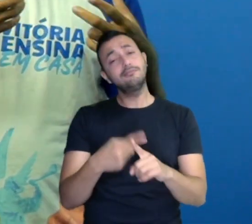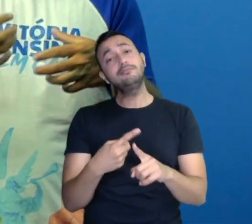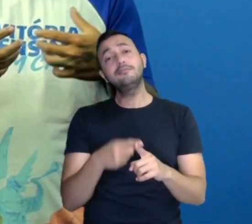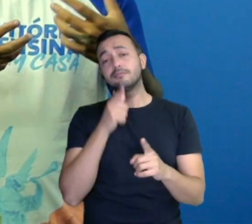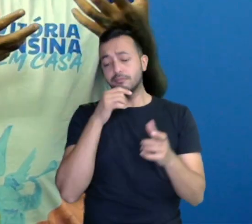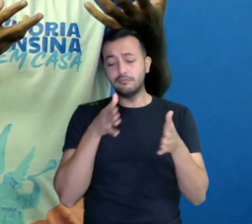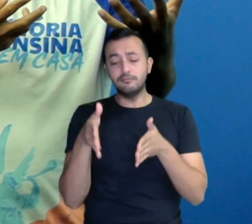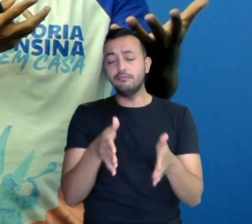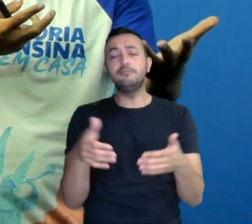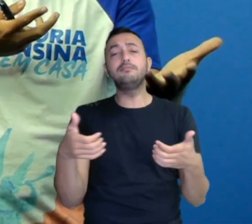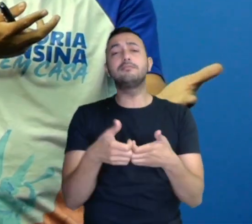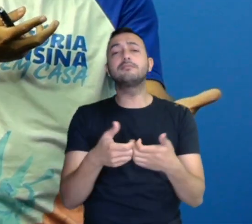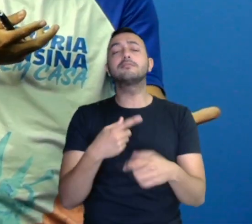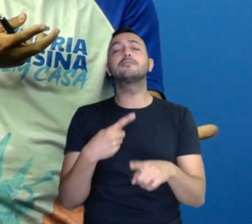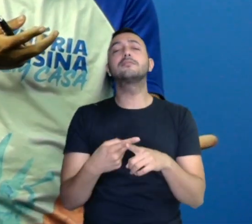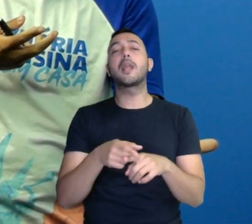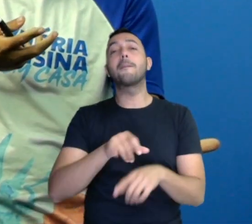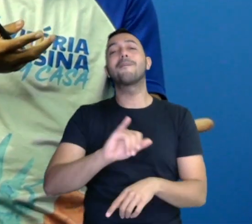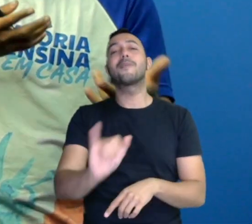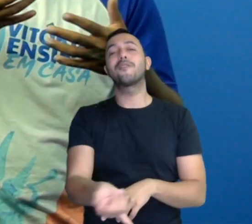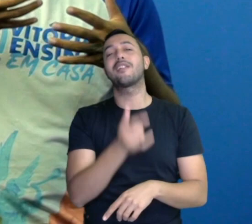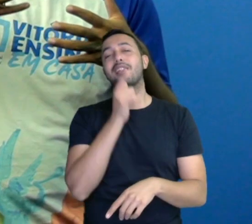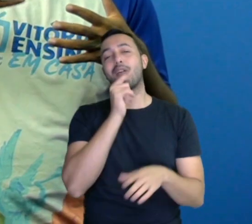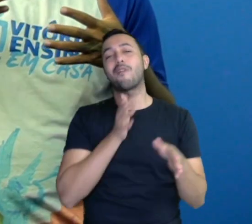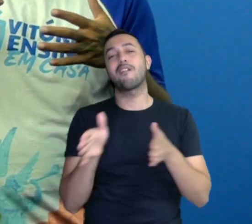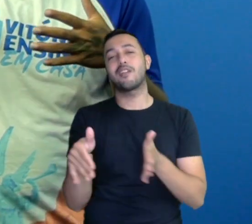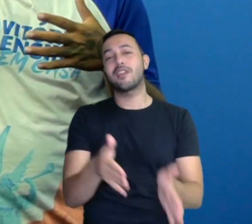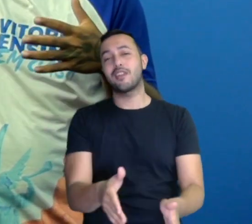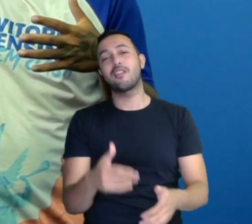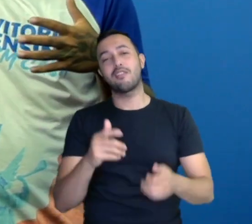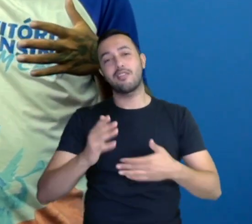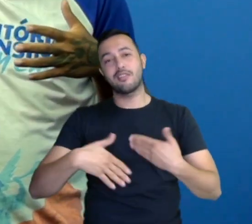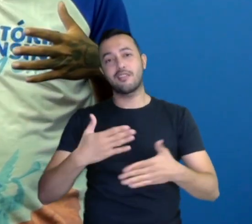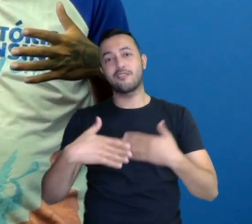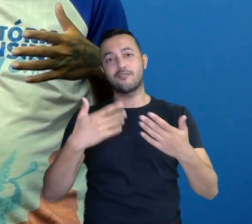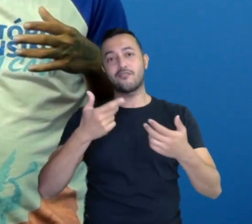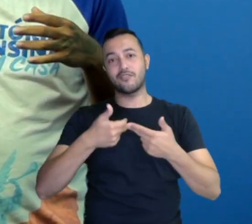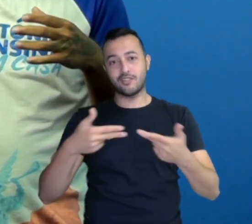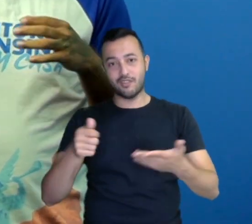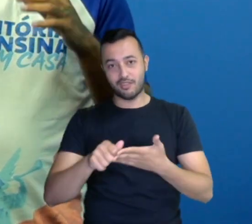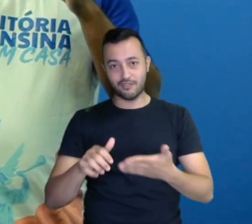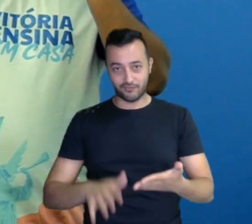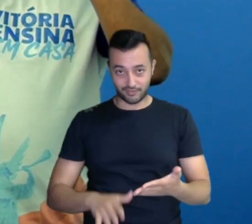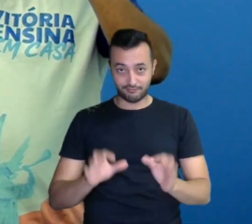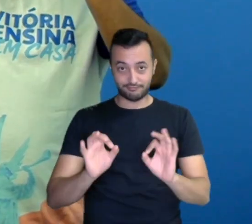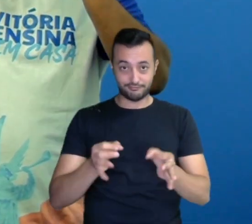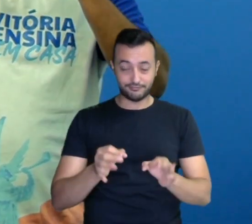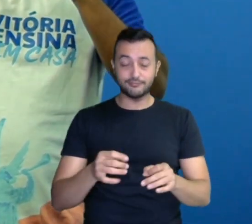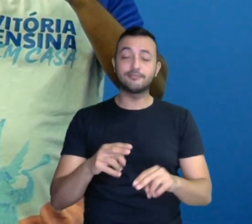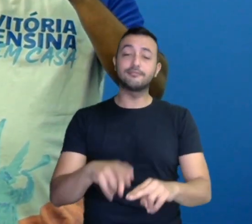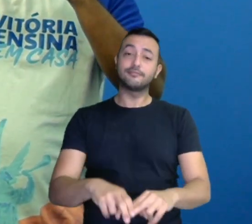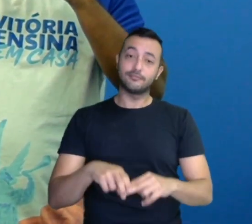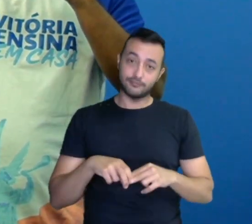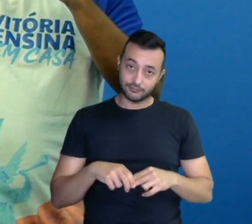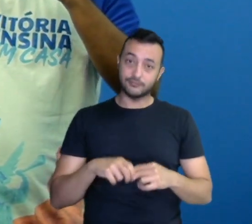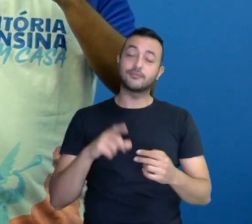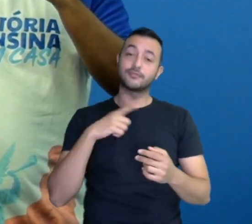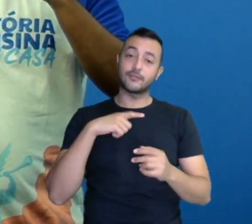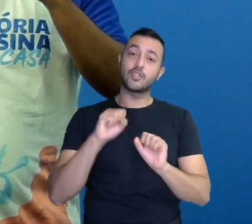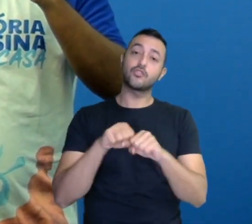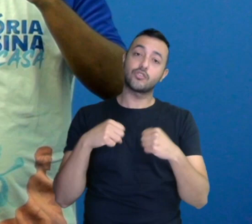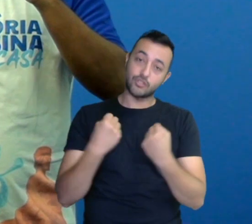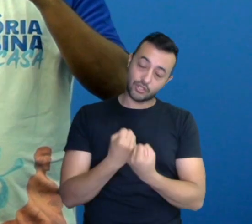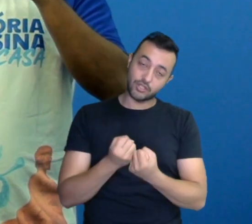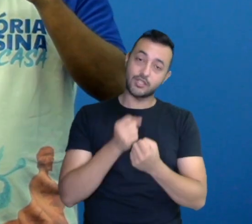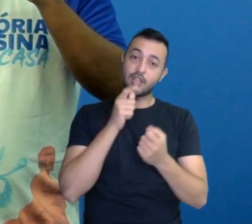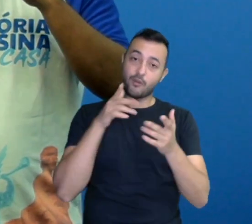perto de rios? Porque eles aproveitavam as águas dos rios para poder desenvolver suas atividades, tá bem? E aí, por conta disso, a gente chama de